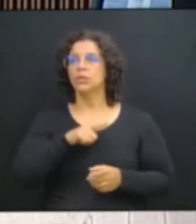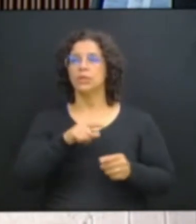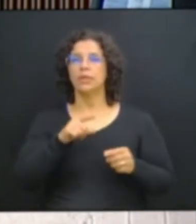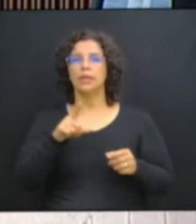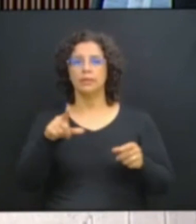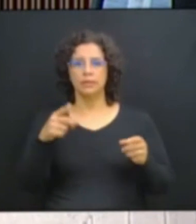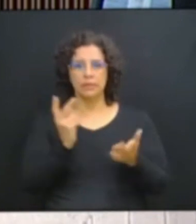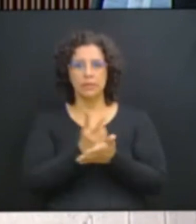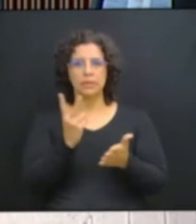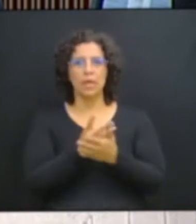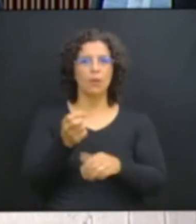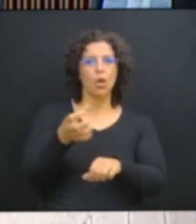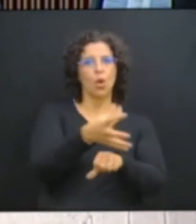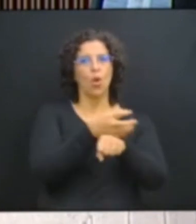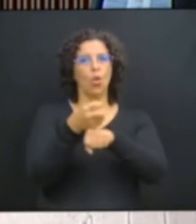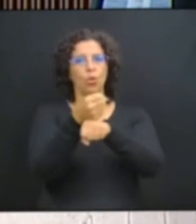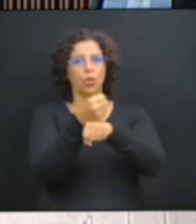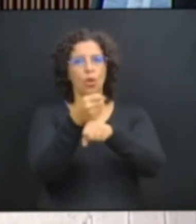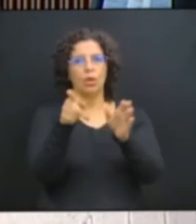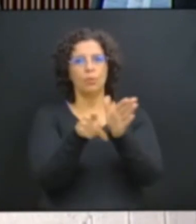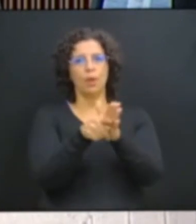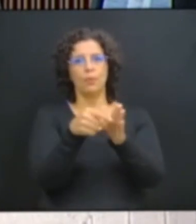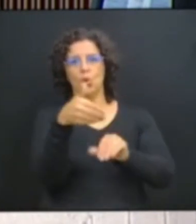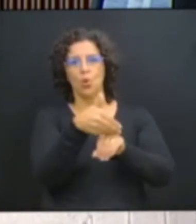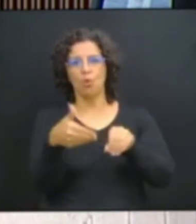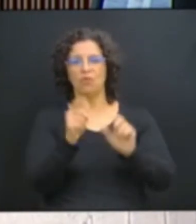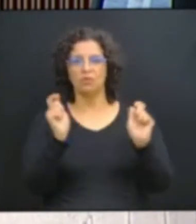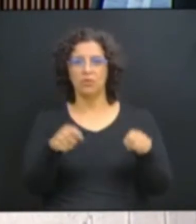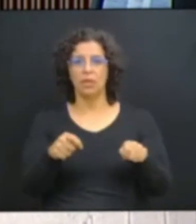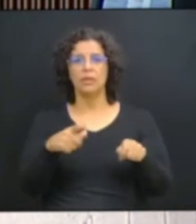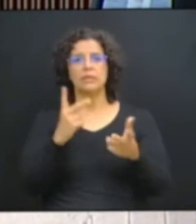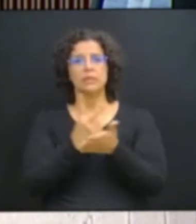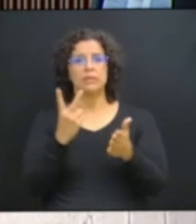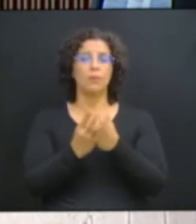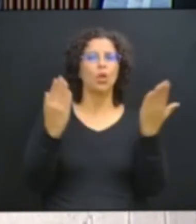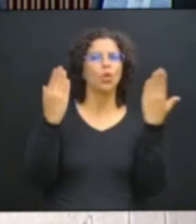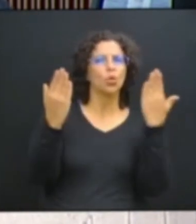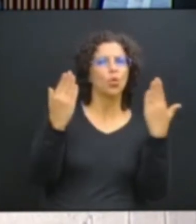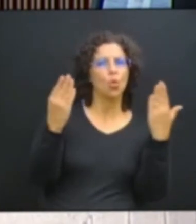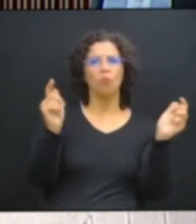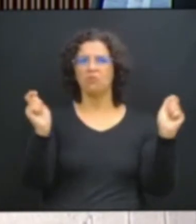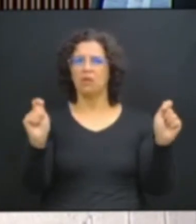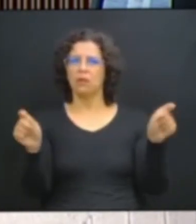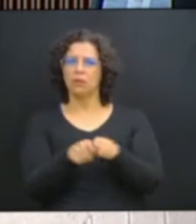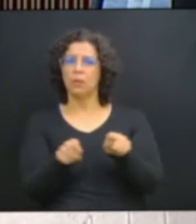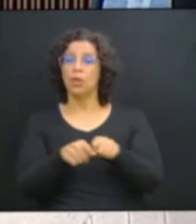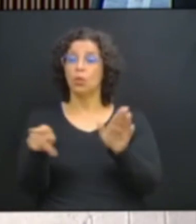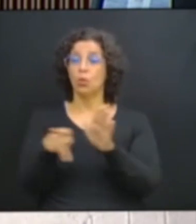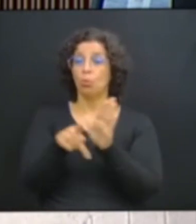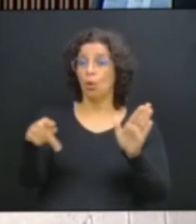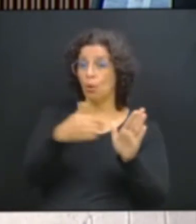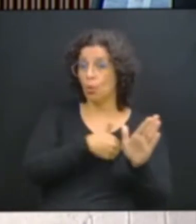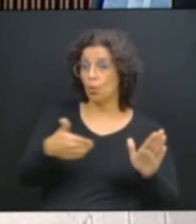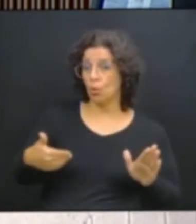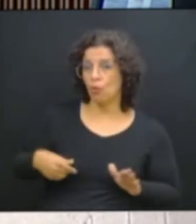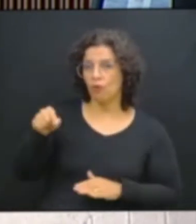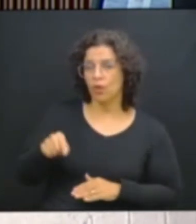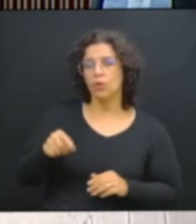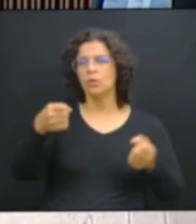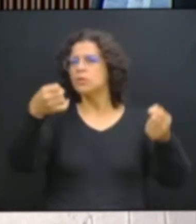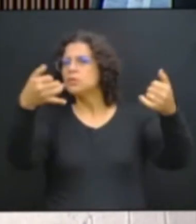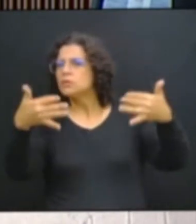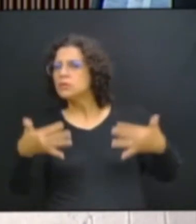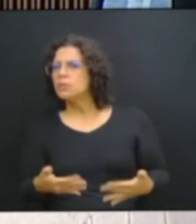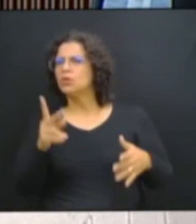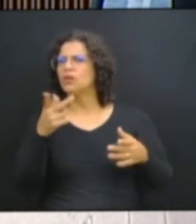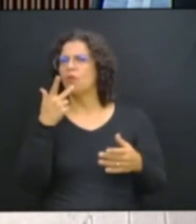frouxo o controle das empresas estatais, que gerava dúvidas, e o próprio governador colocou